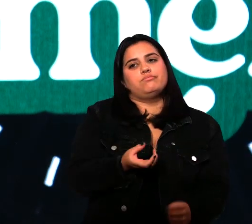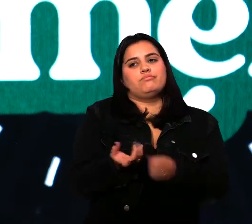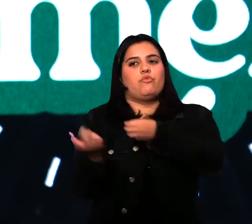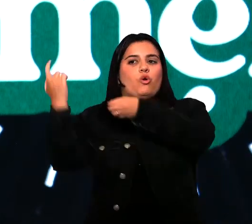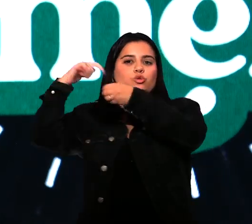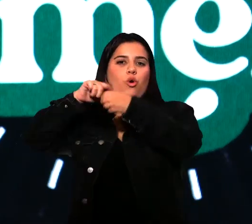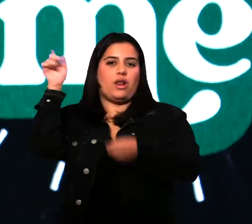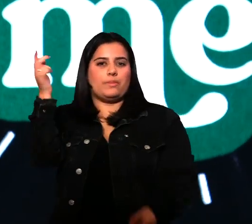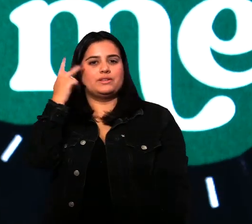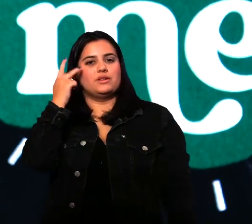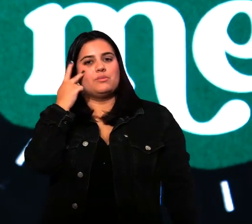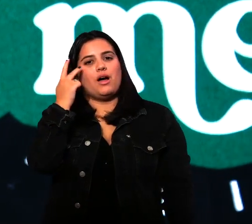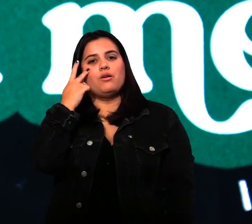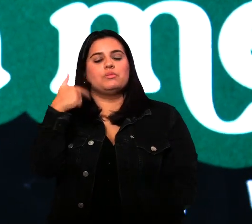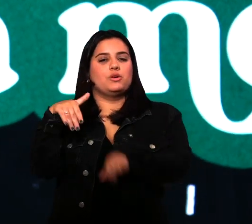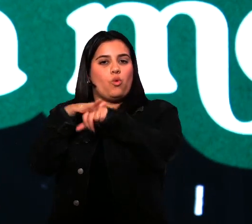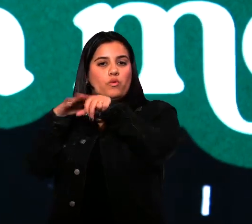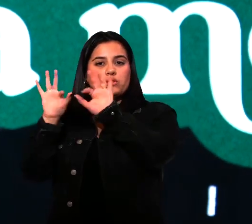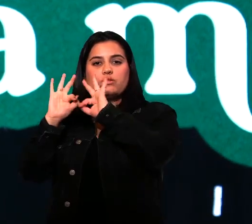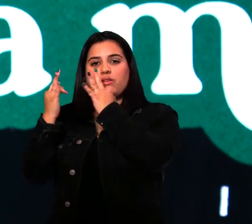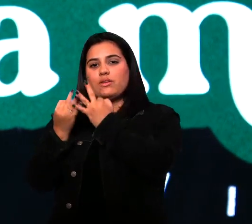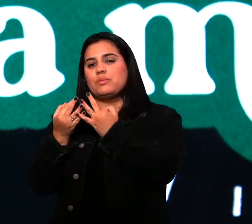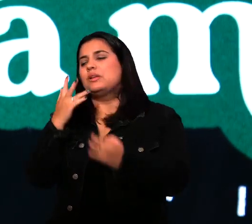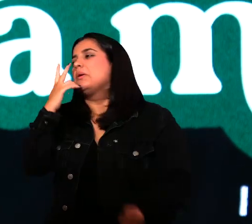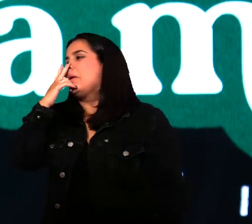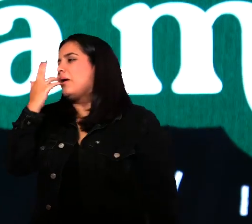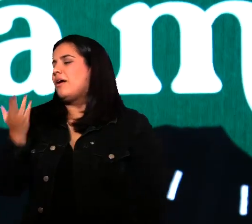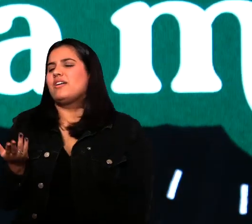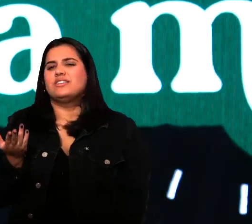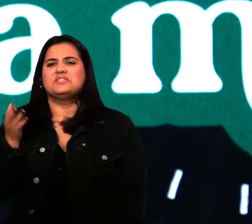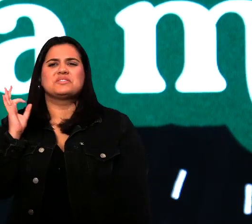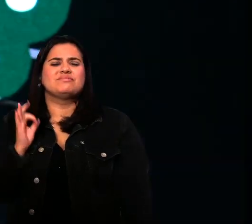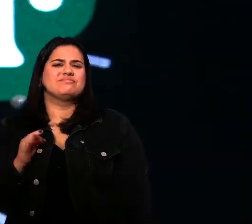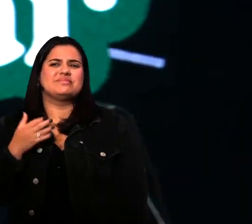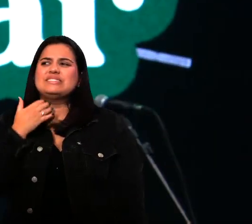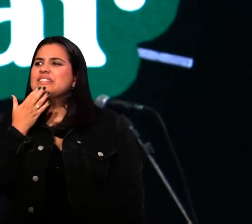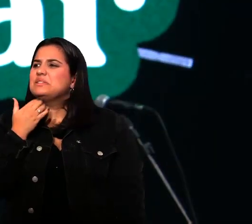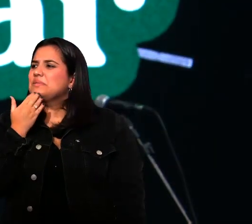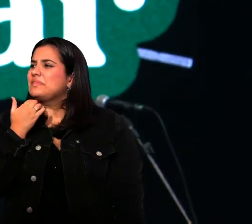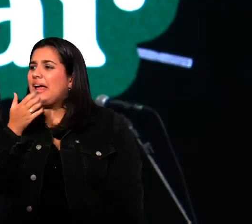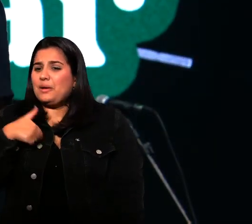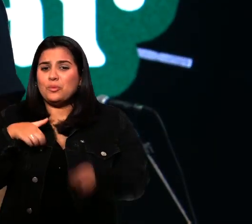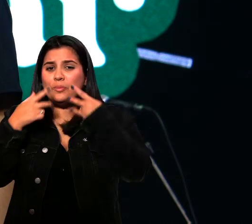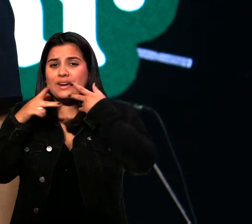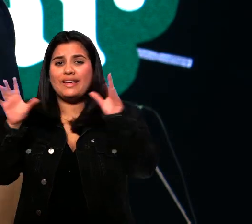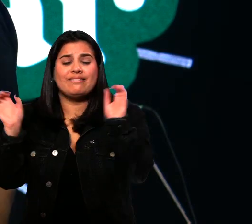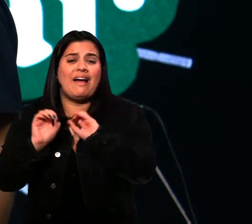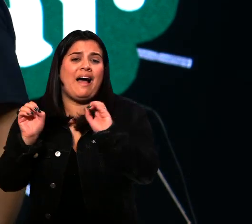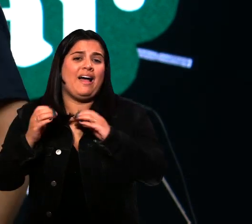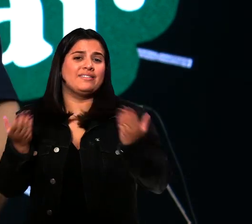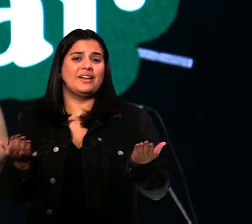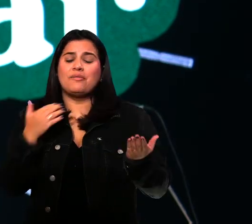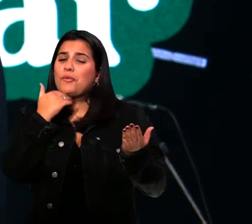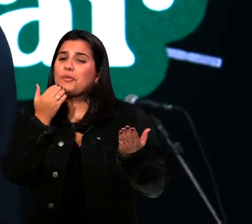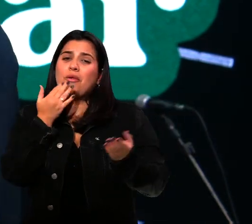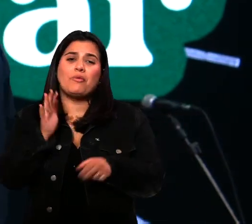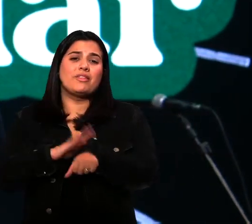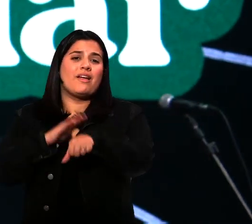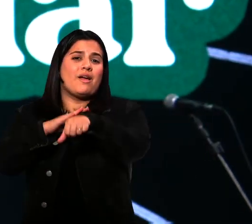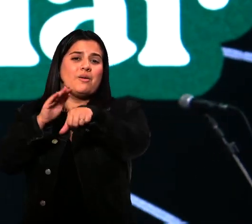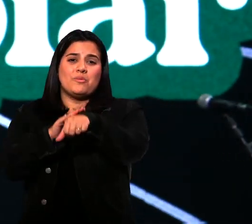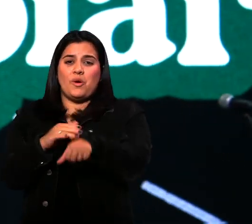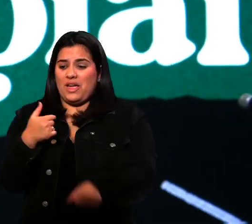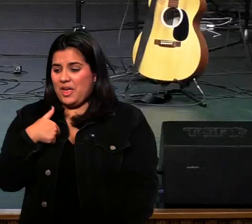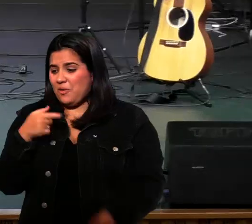que depois desse culto, que eu fui chamado, mas nem preguei, não vão me querer como pastor dessa igreja, mas nunca. Passaram-se algumas semanas e o